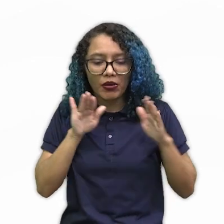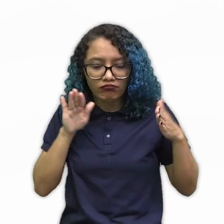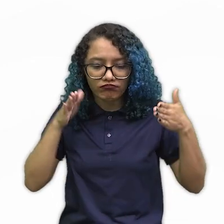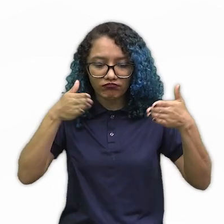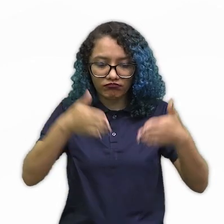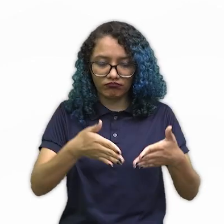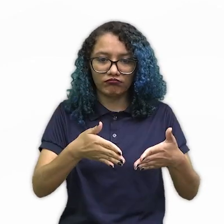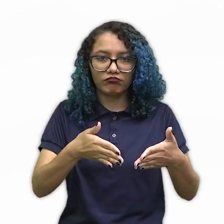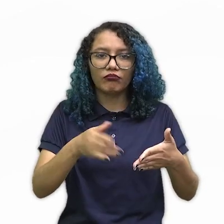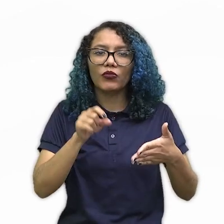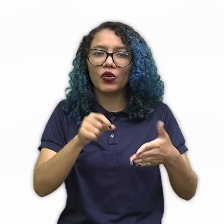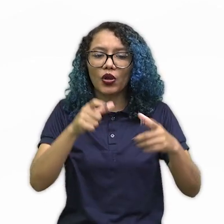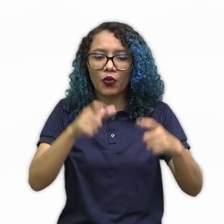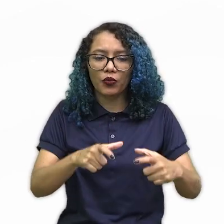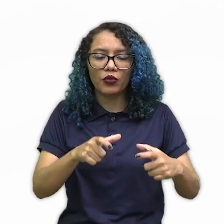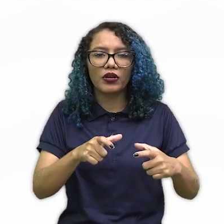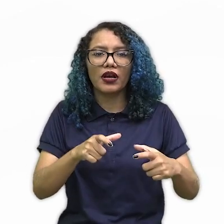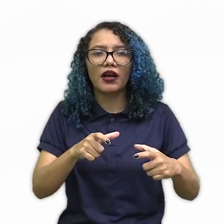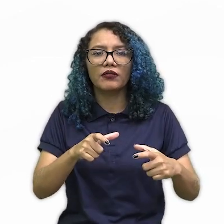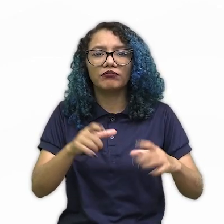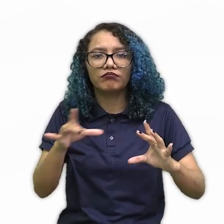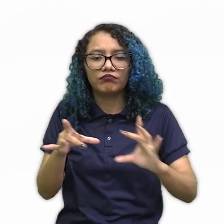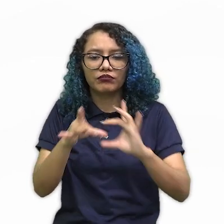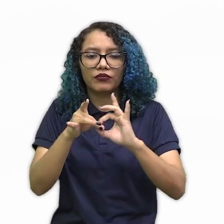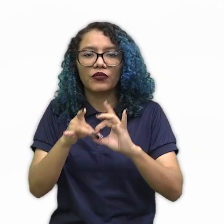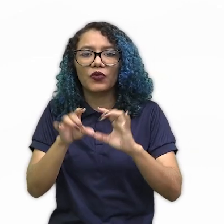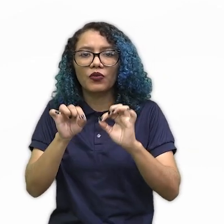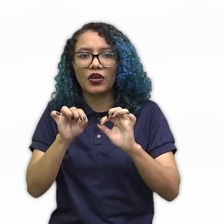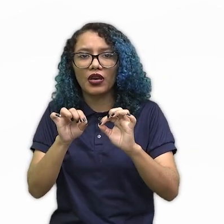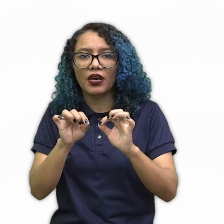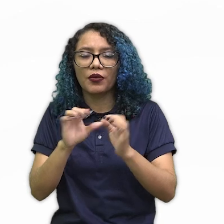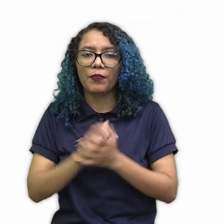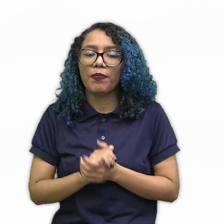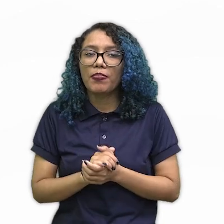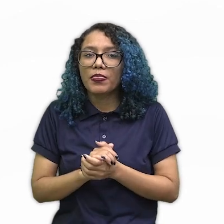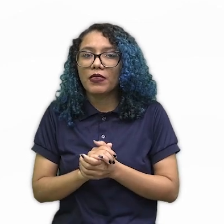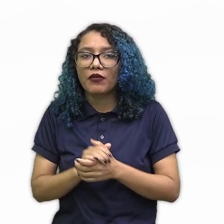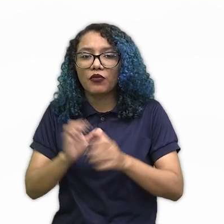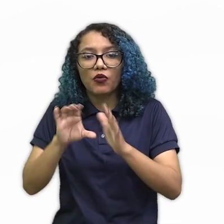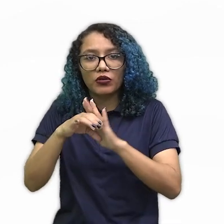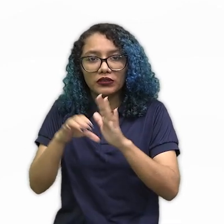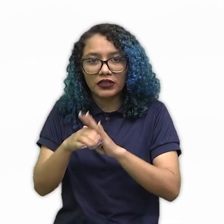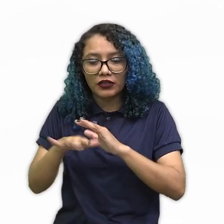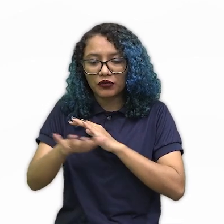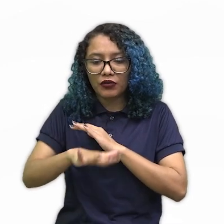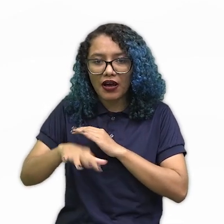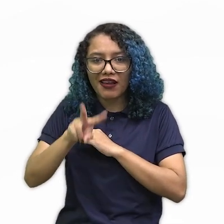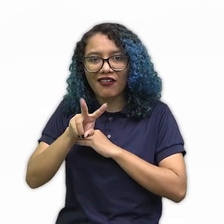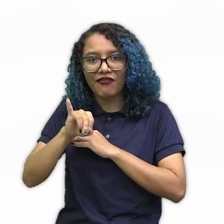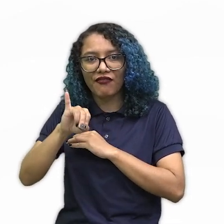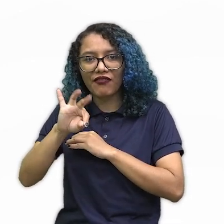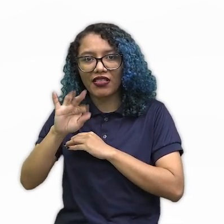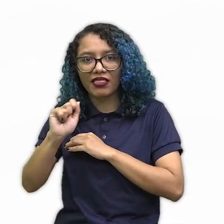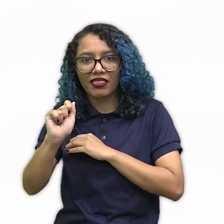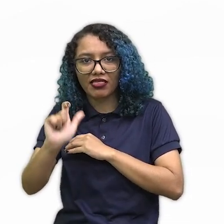tinha ali o território muito vinculado à questão do conceito de espaço vital. A gente tem também